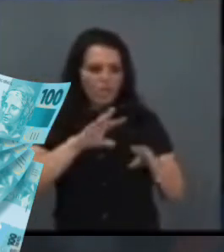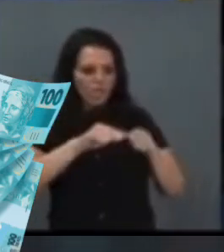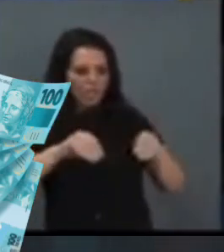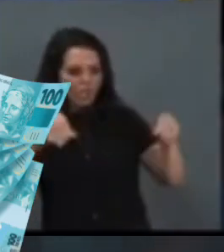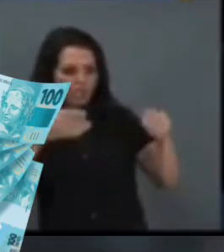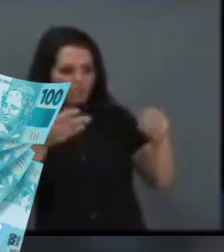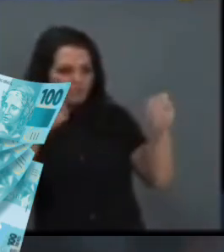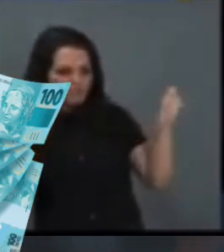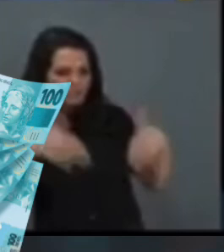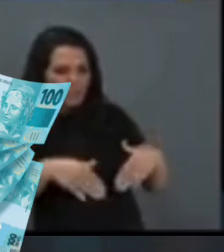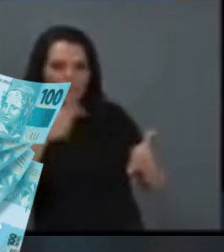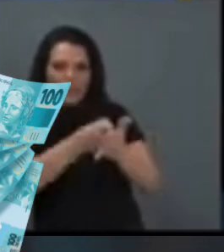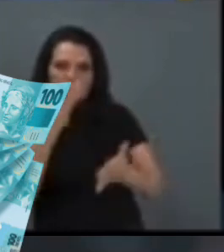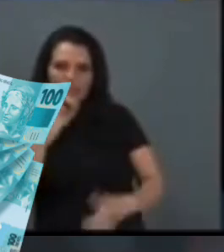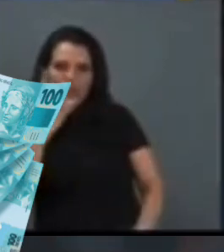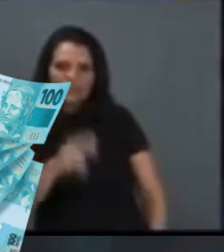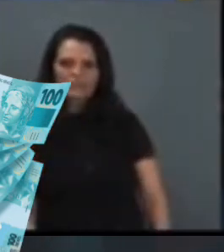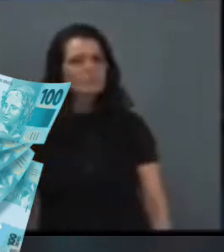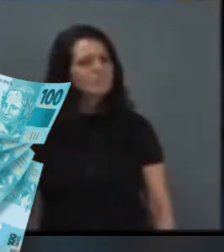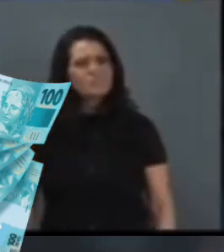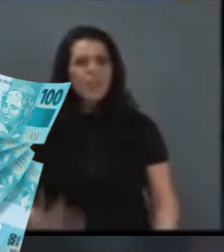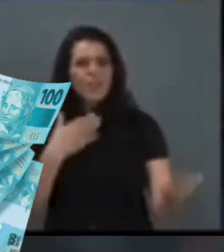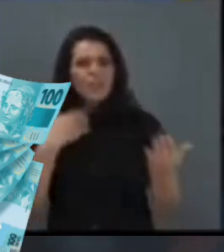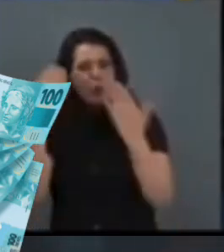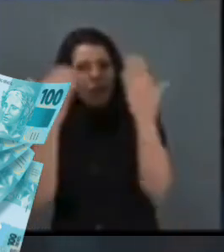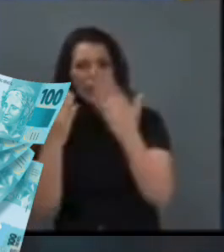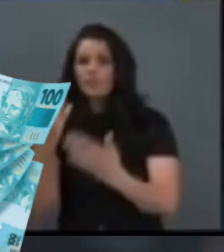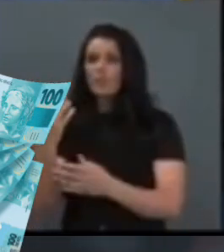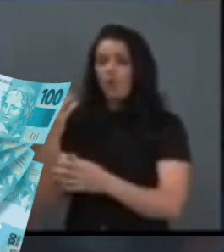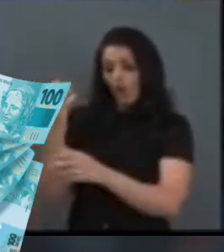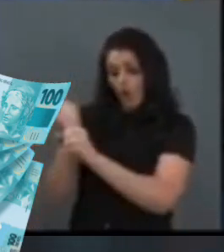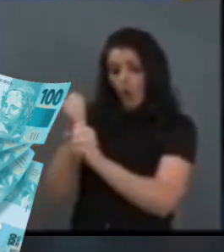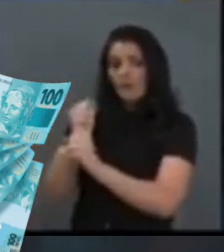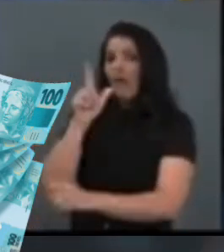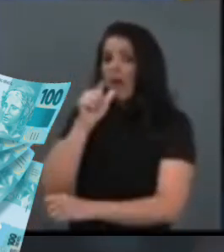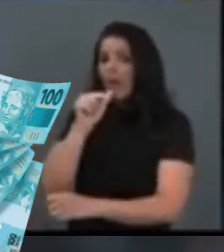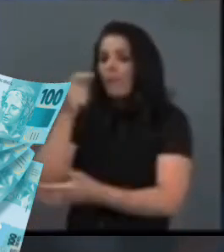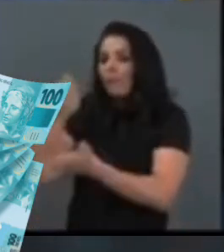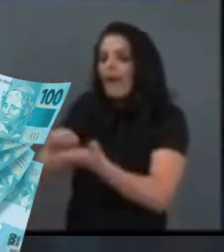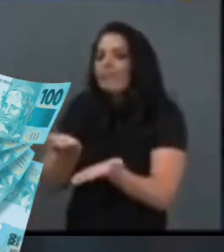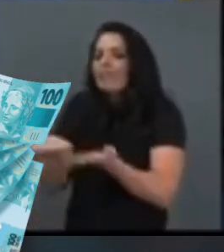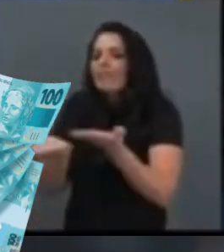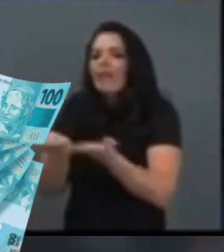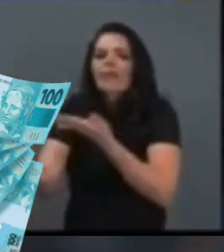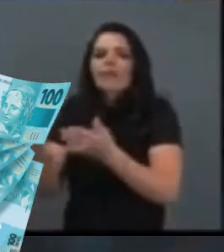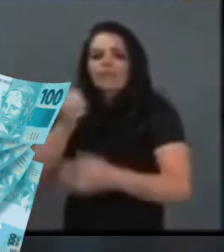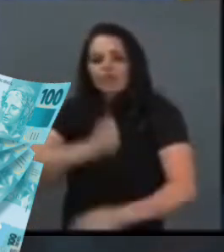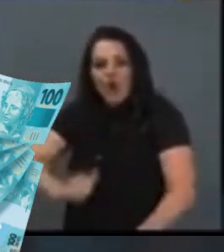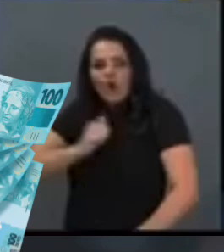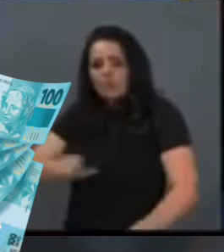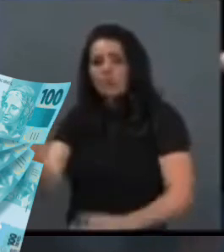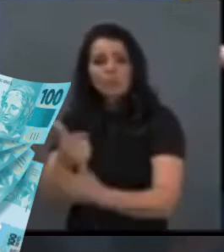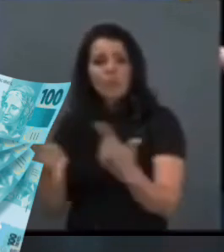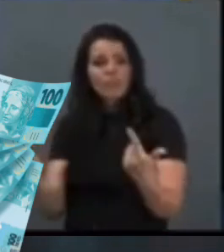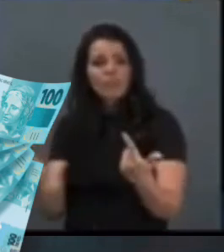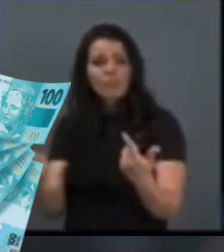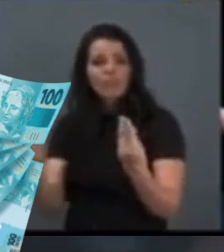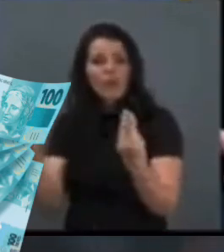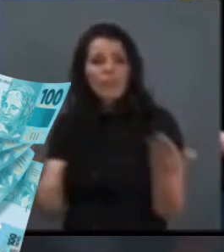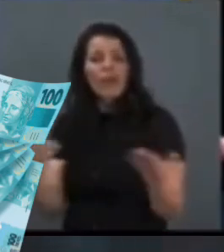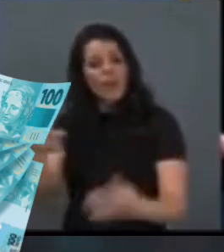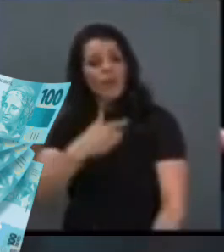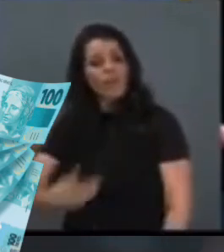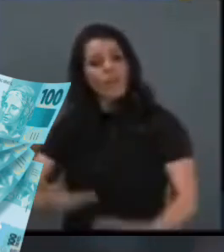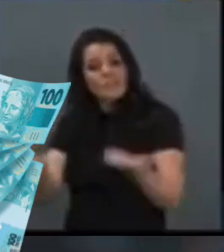pela calabresa. É a mesma coisa quando você paga uma conta de água. Você vai lá e paga pelo tratamento de esgoto, mas não tem tratamento de esgoto. Então é assim que é o governo, é assim